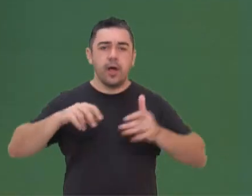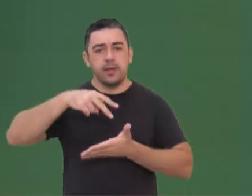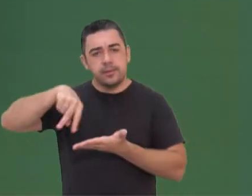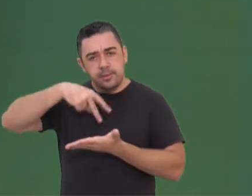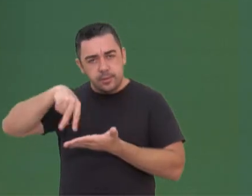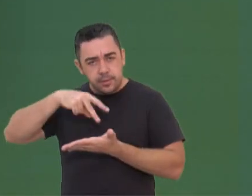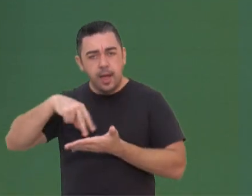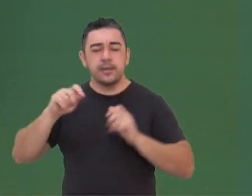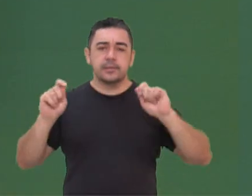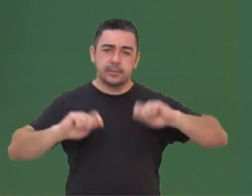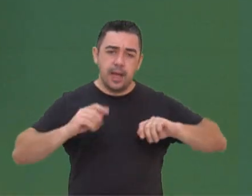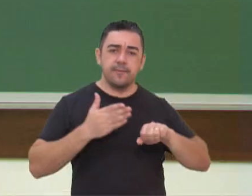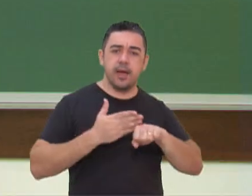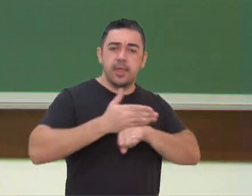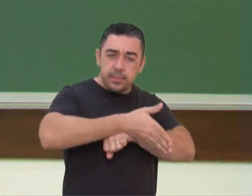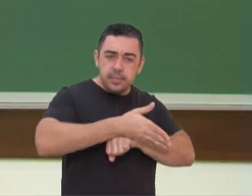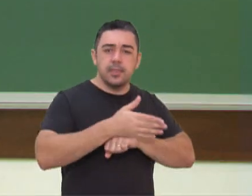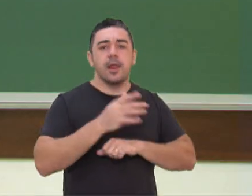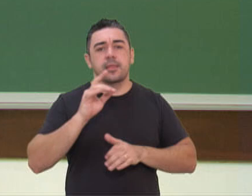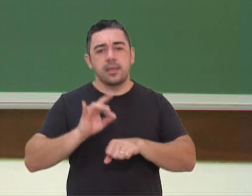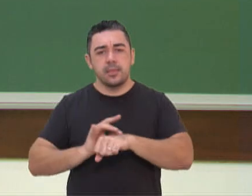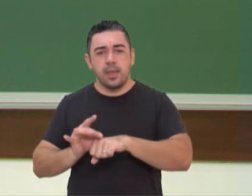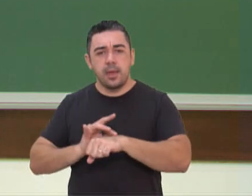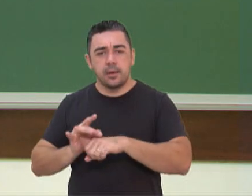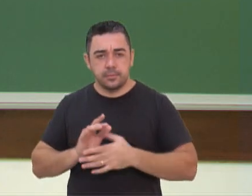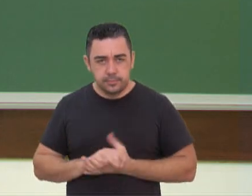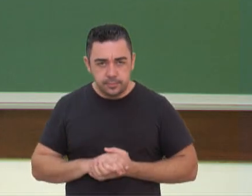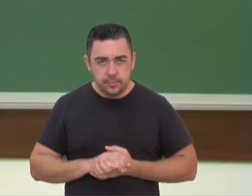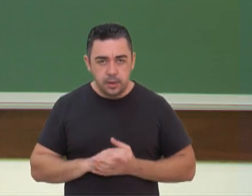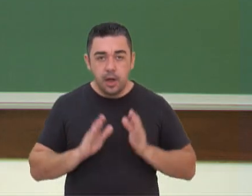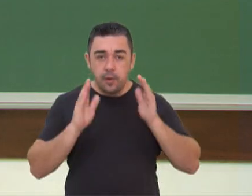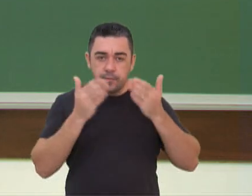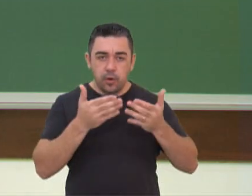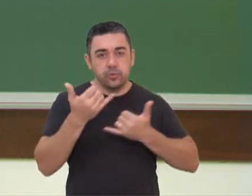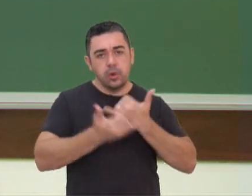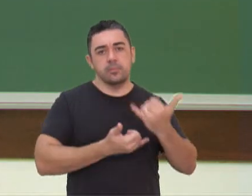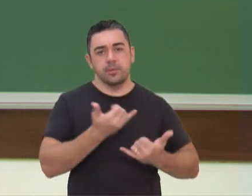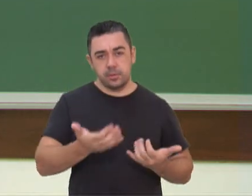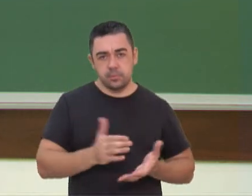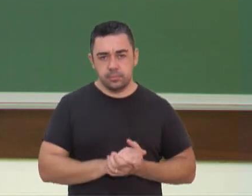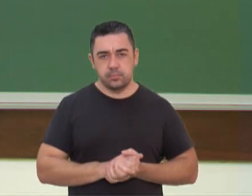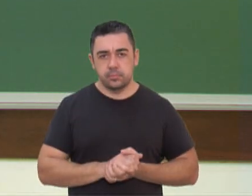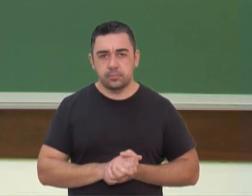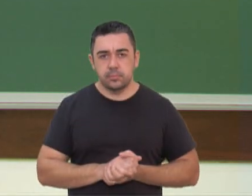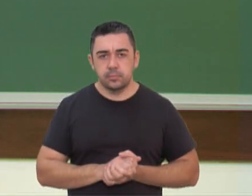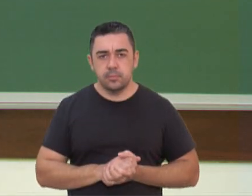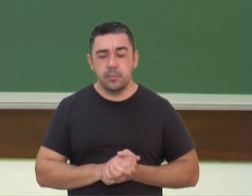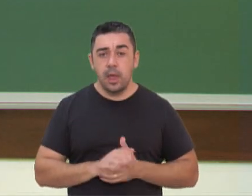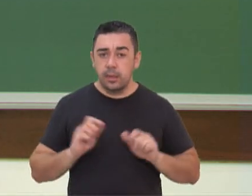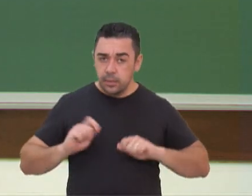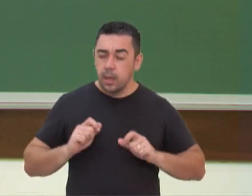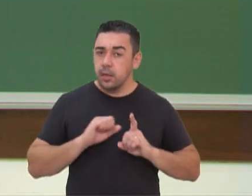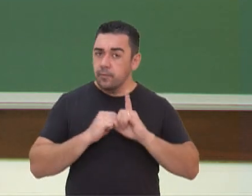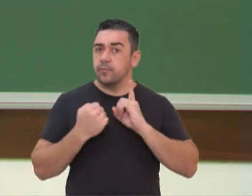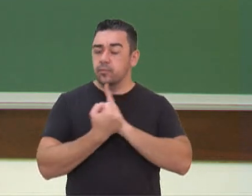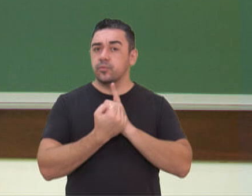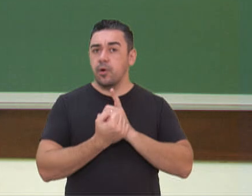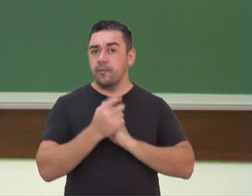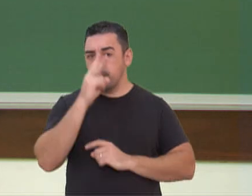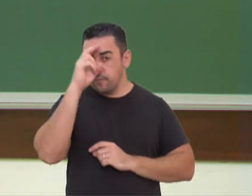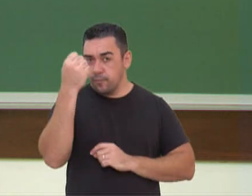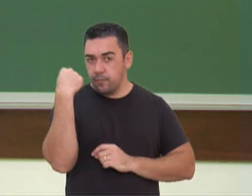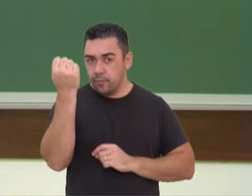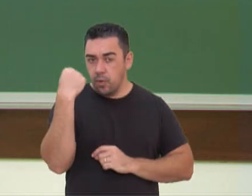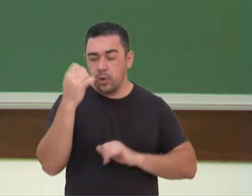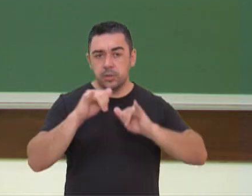se permitia a entrada de negros. Aí na parte mais voltada ao divertimento. Repare que existe uma função social muito forte